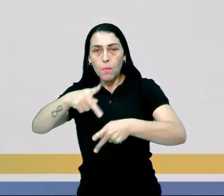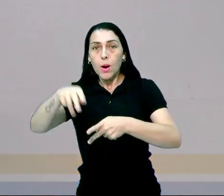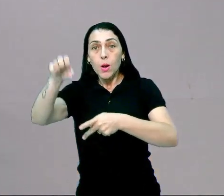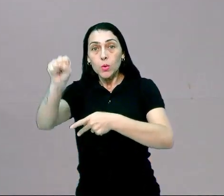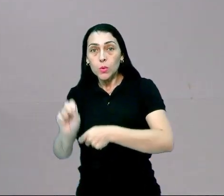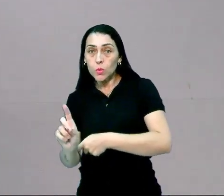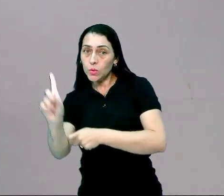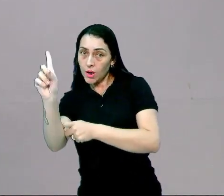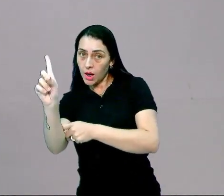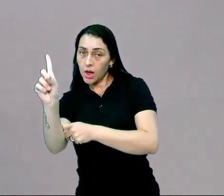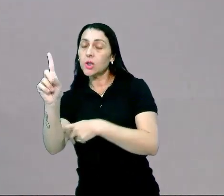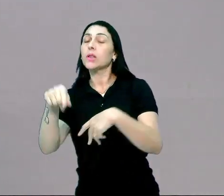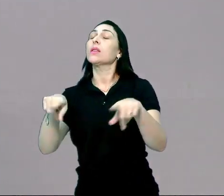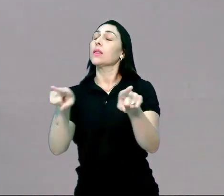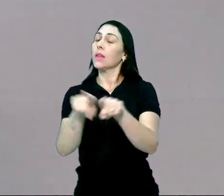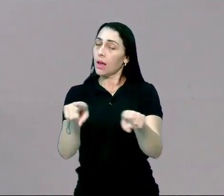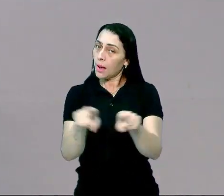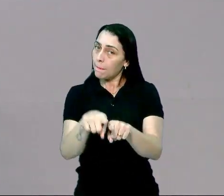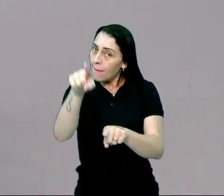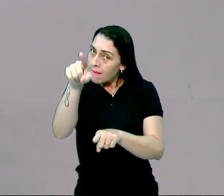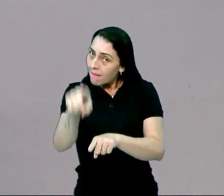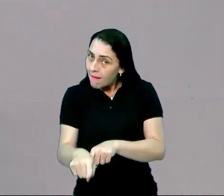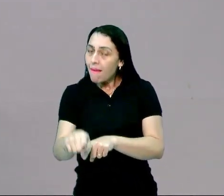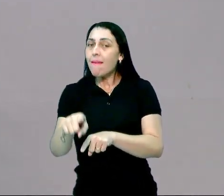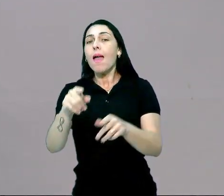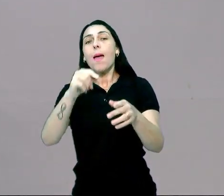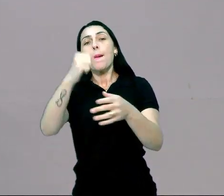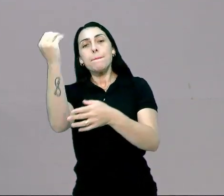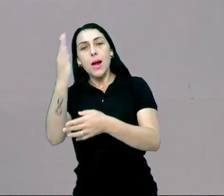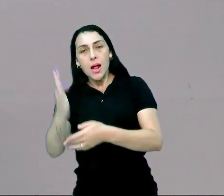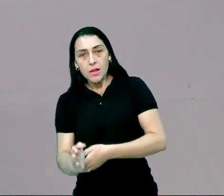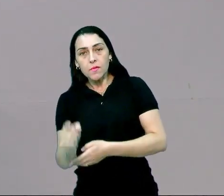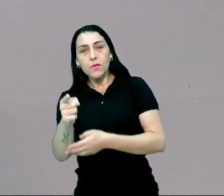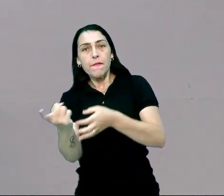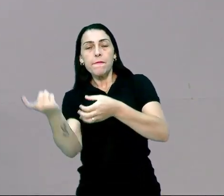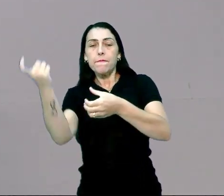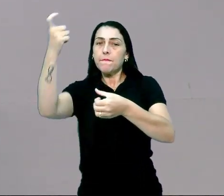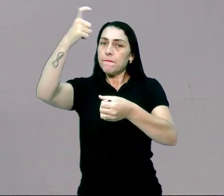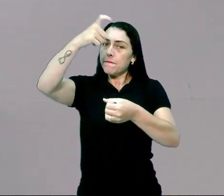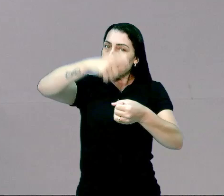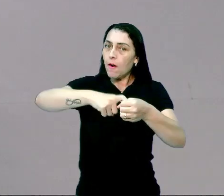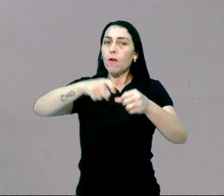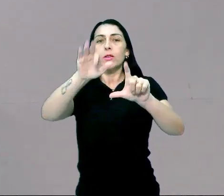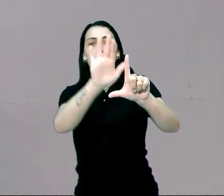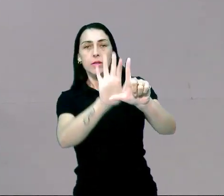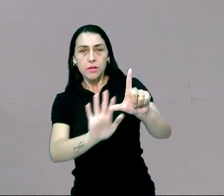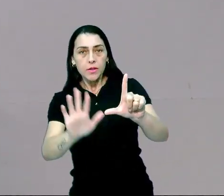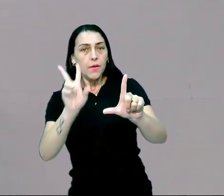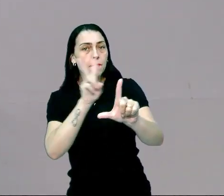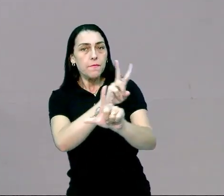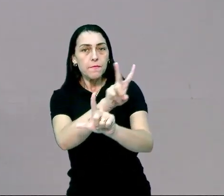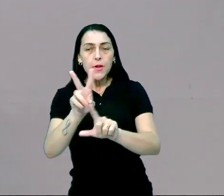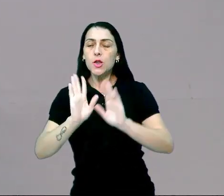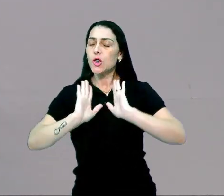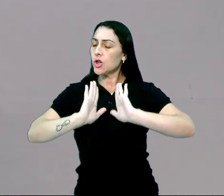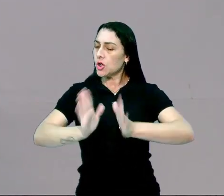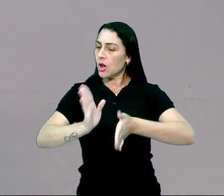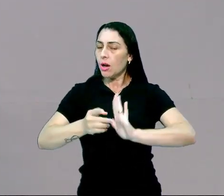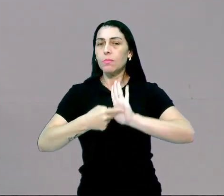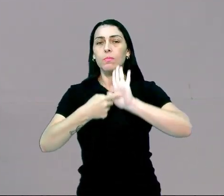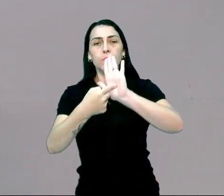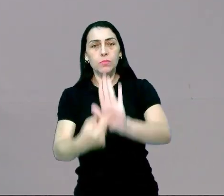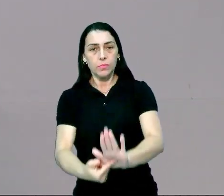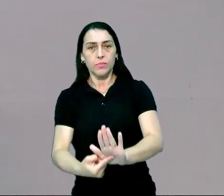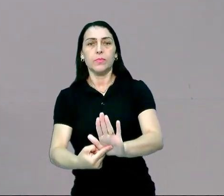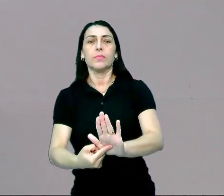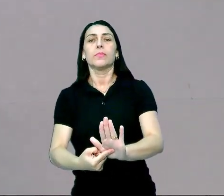do Sudeste. Sudeste, Congada. Ah, professor, eu não me lembro. Pois você volte, acesse a plataforma e veja lá que a gente abordou e